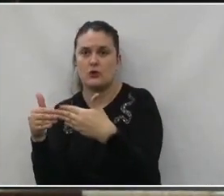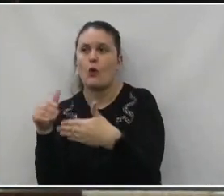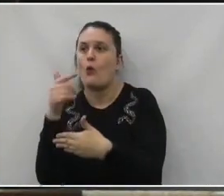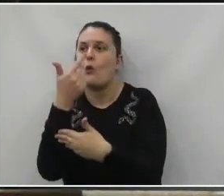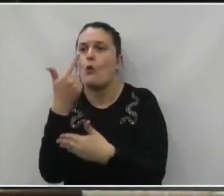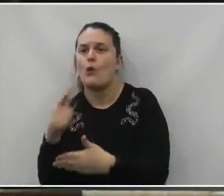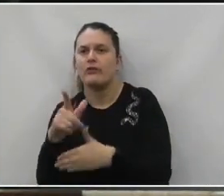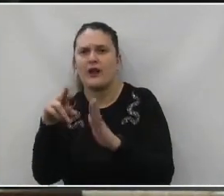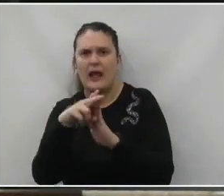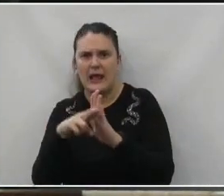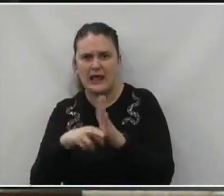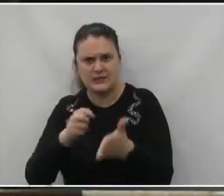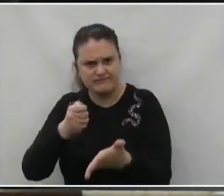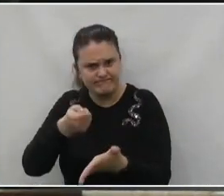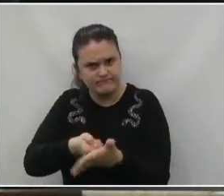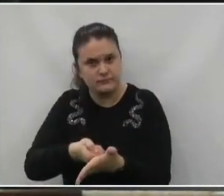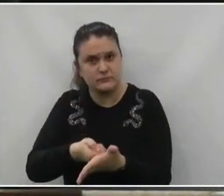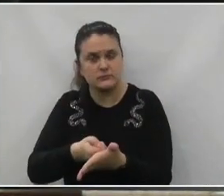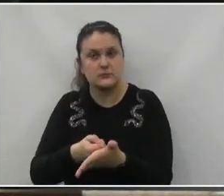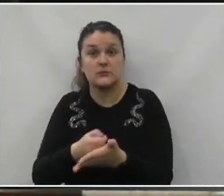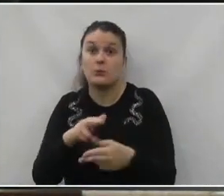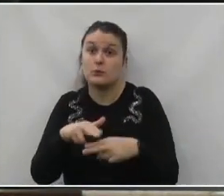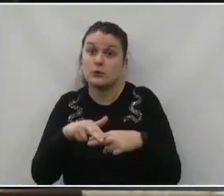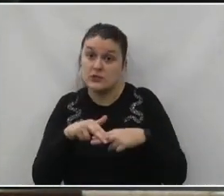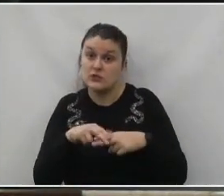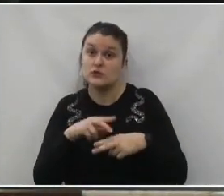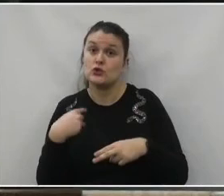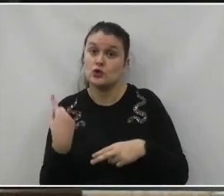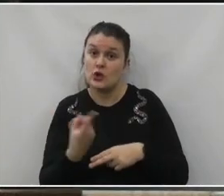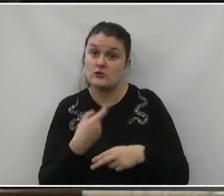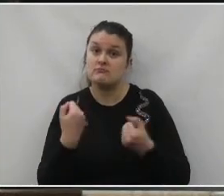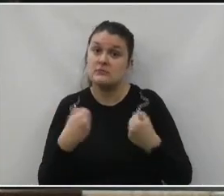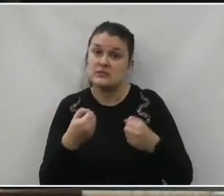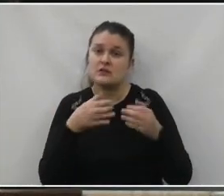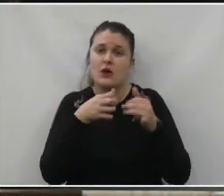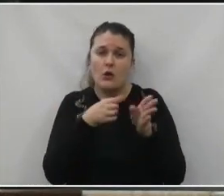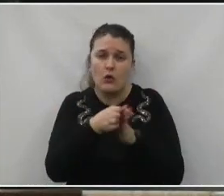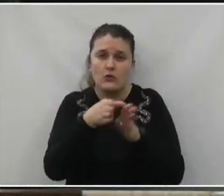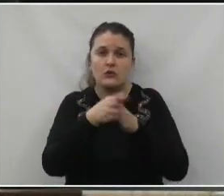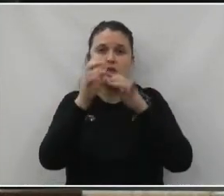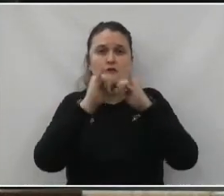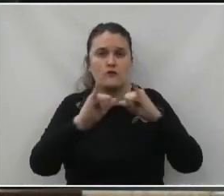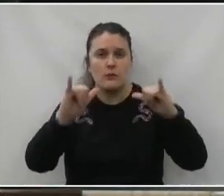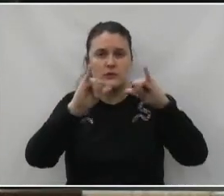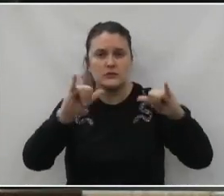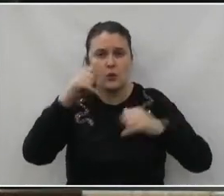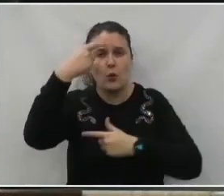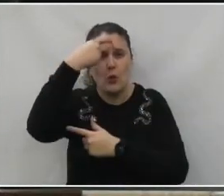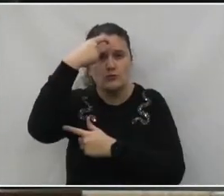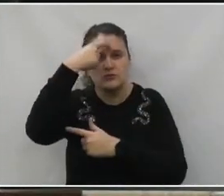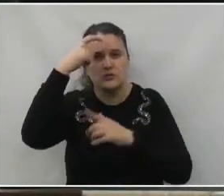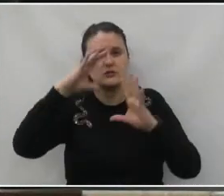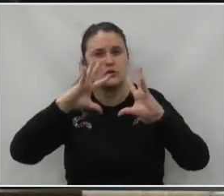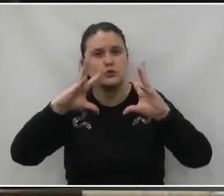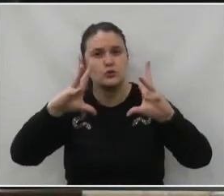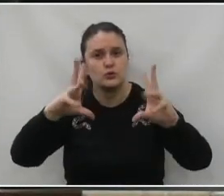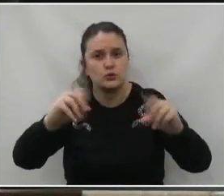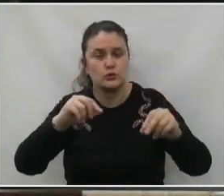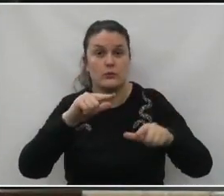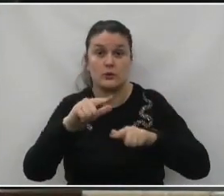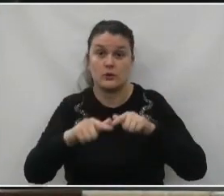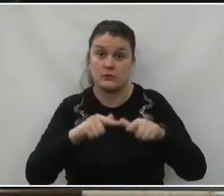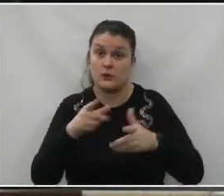normas ainda mais restritivas. Então, por isso que a gente precisa conscientização de todos para que o trabalho continue indo a